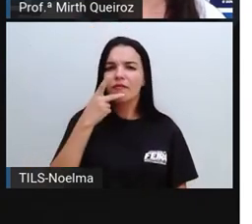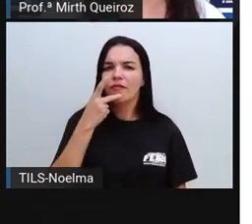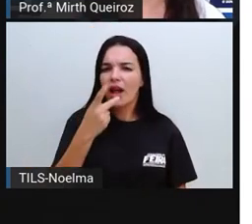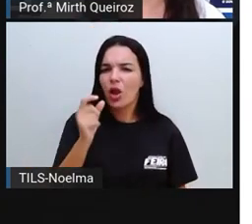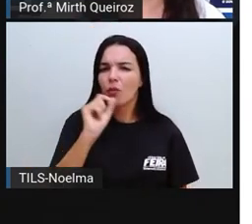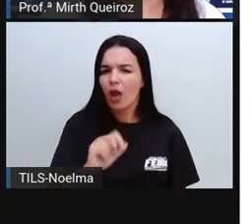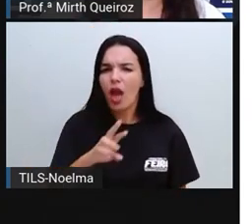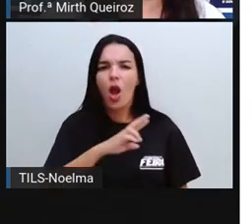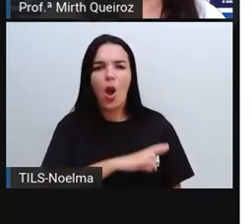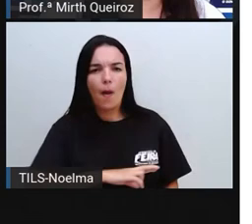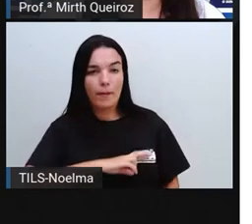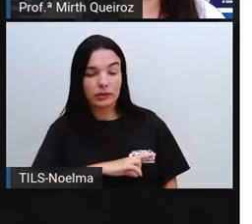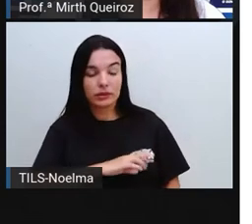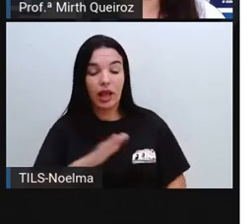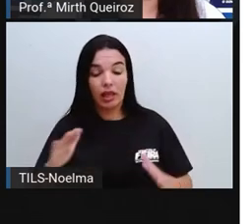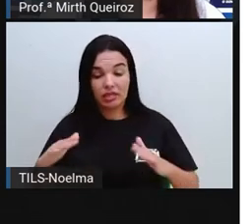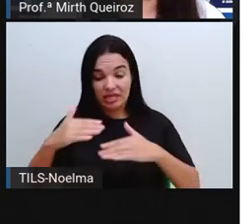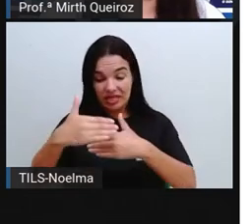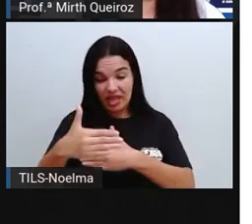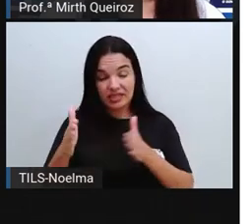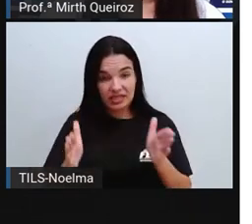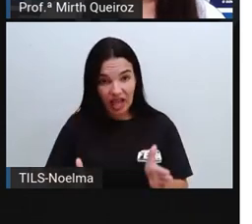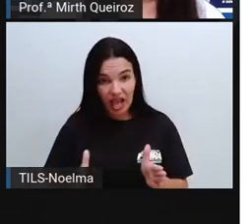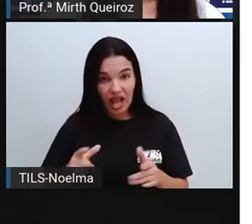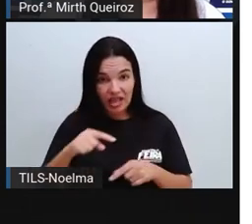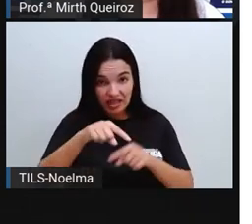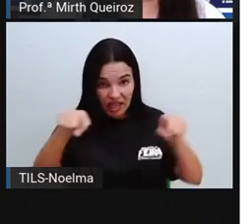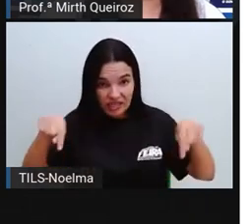Na classe tinha uma menina chamada Maria